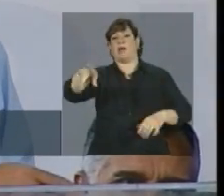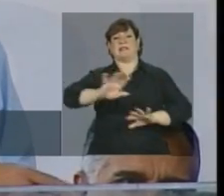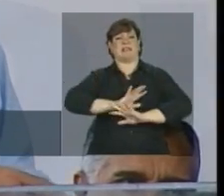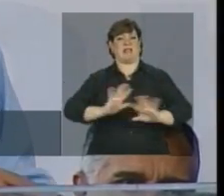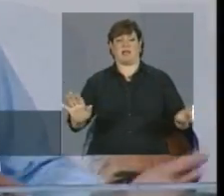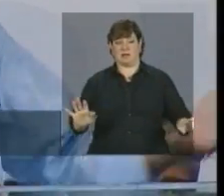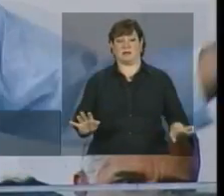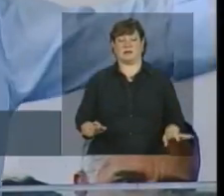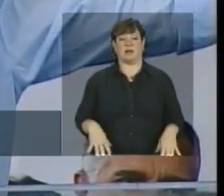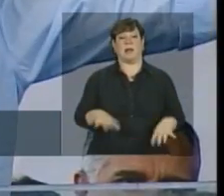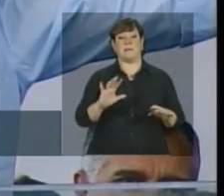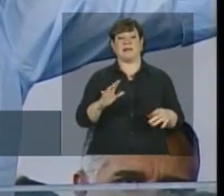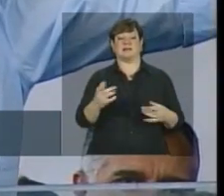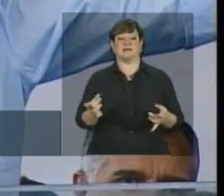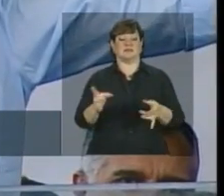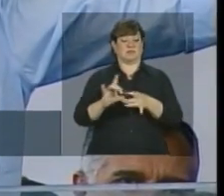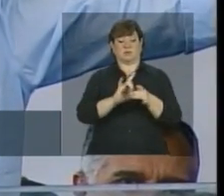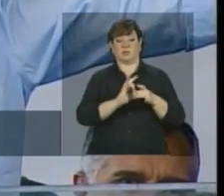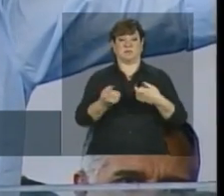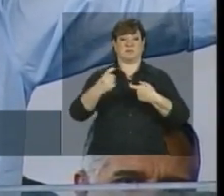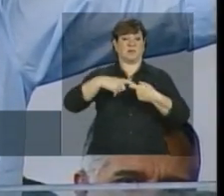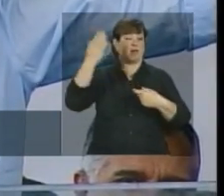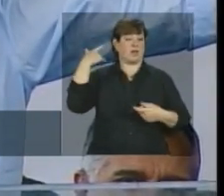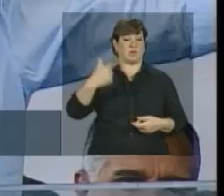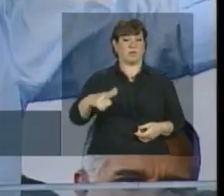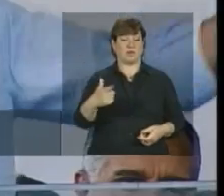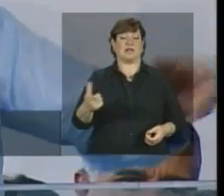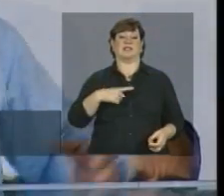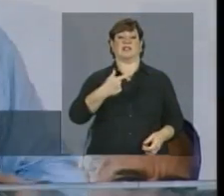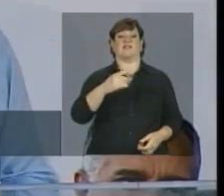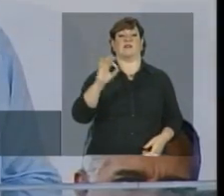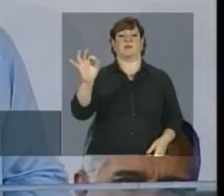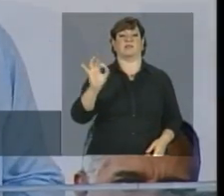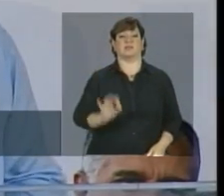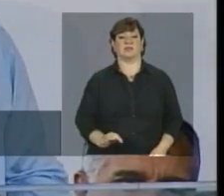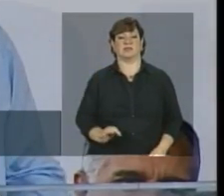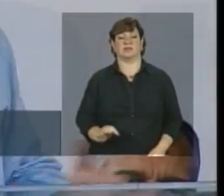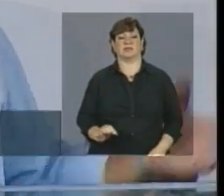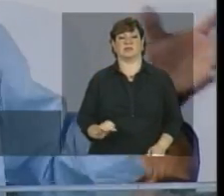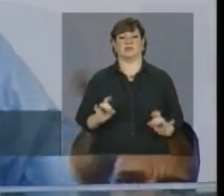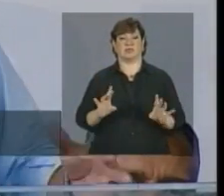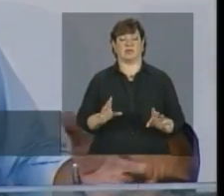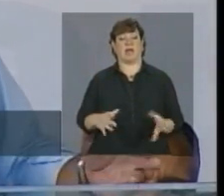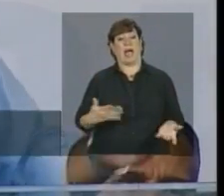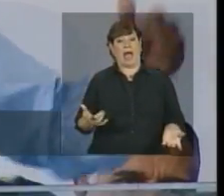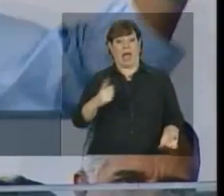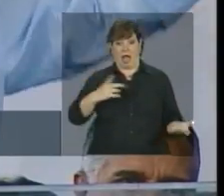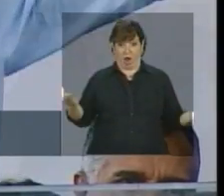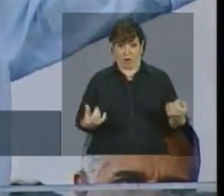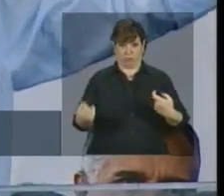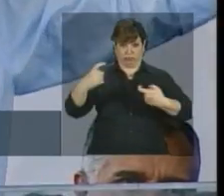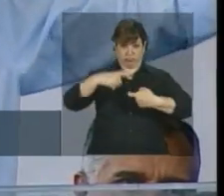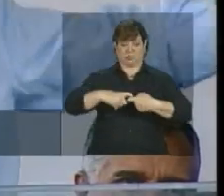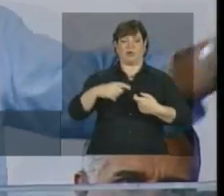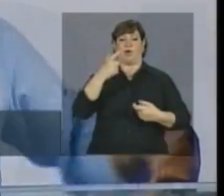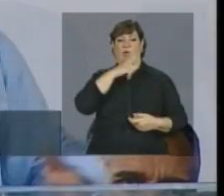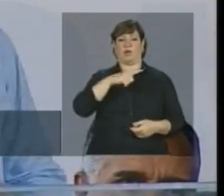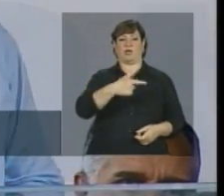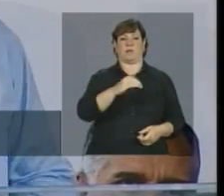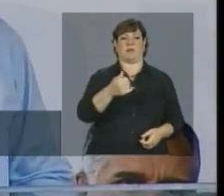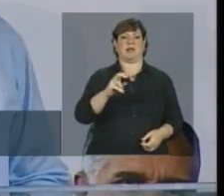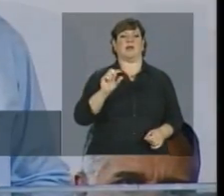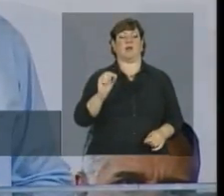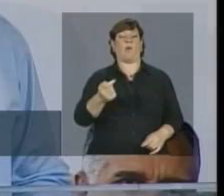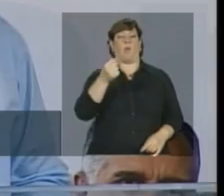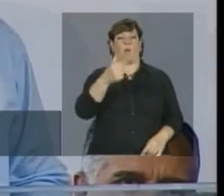tinha parceria e o Rio tinha esses números aí, 20% de transporte de massa. Aí vem a parceria e vai chegar em 2015